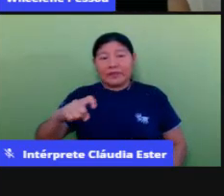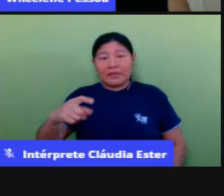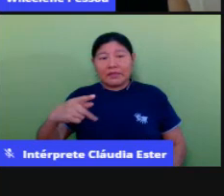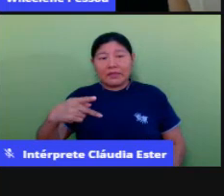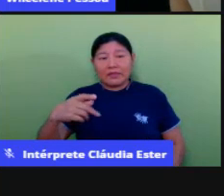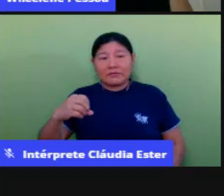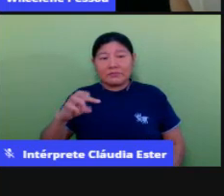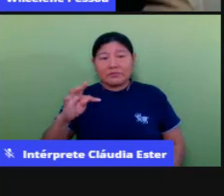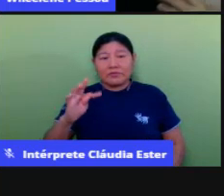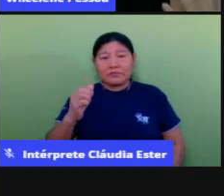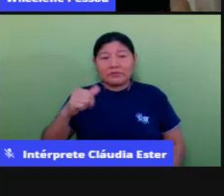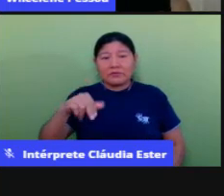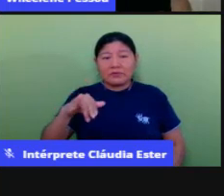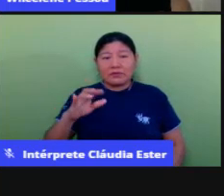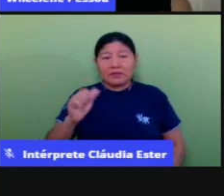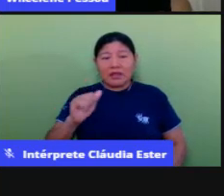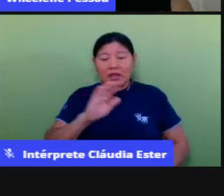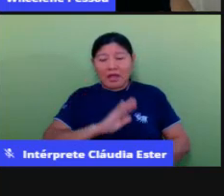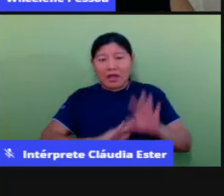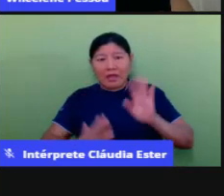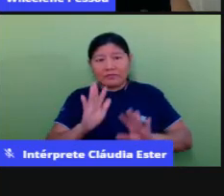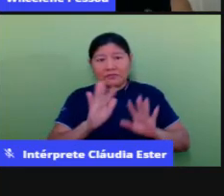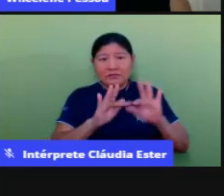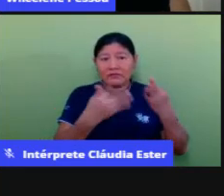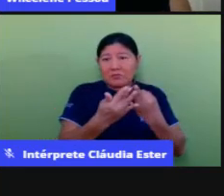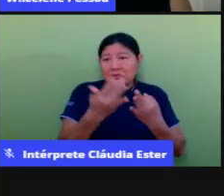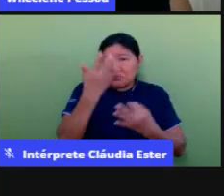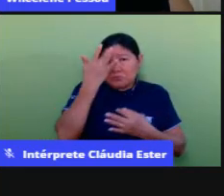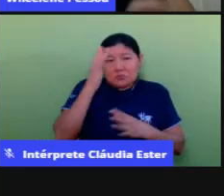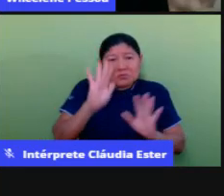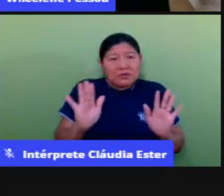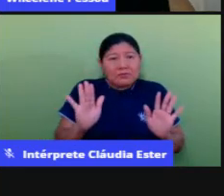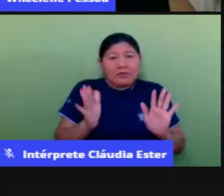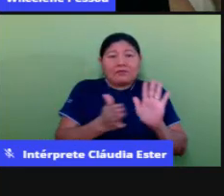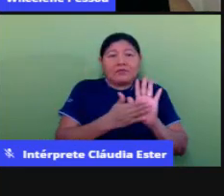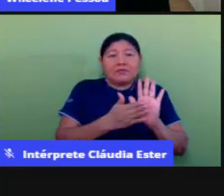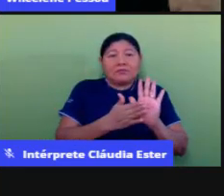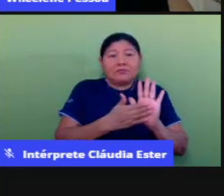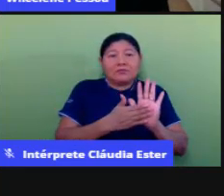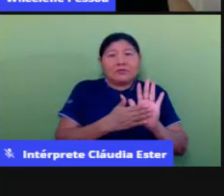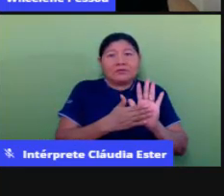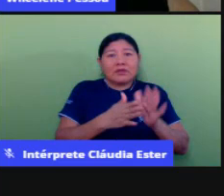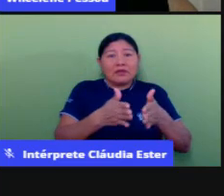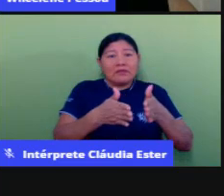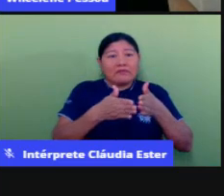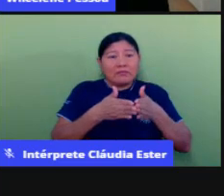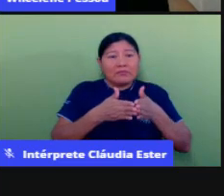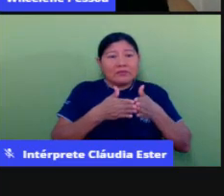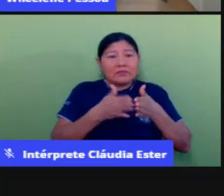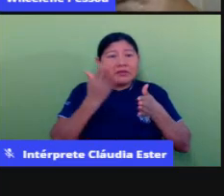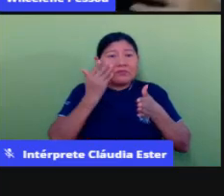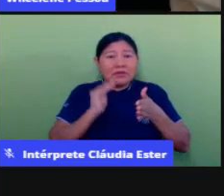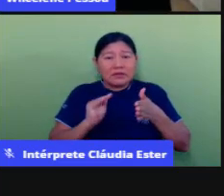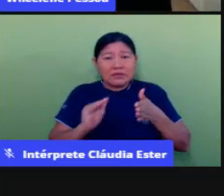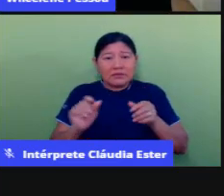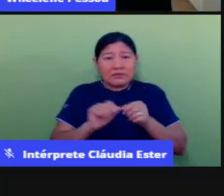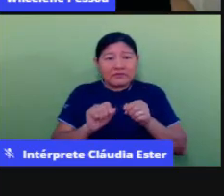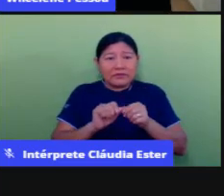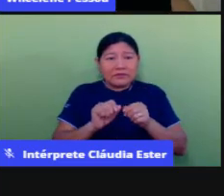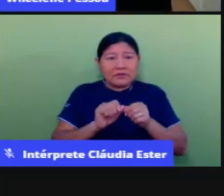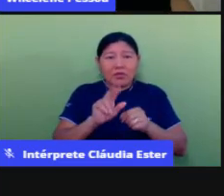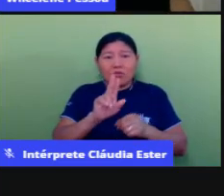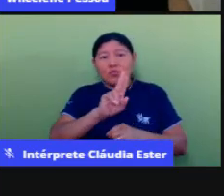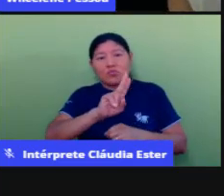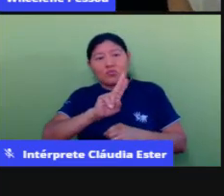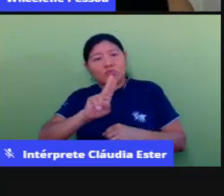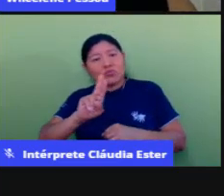tem noção. Então, a gente passa, né, pensa uma proposta que vai pedir que a criança faça a escrita do seu